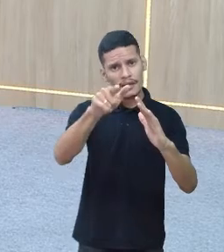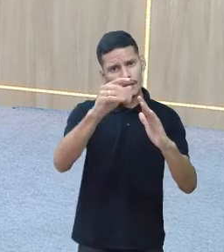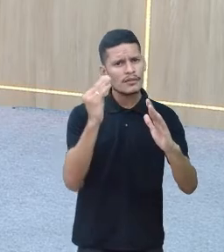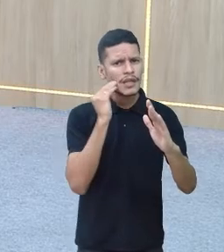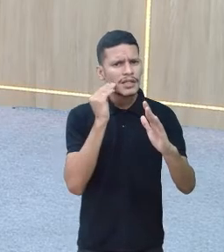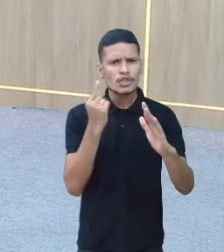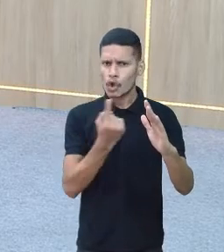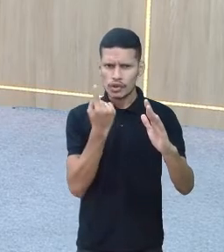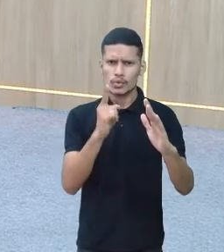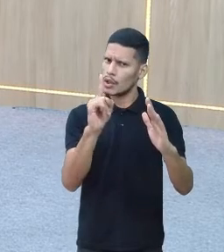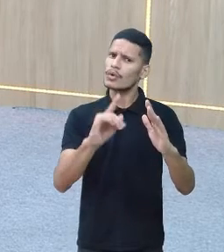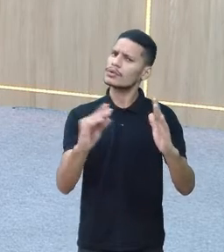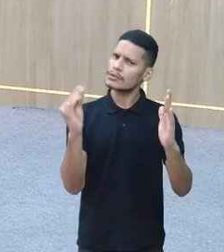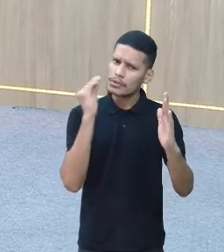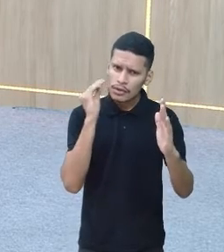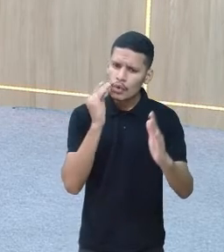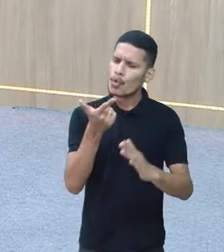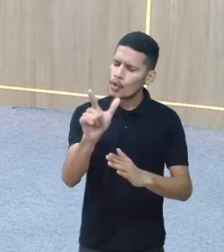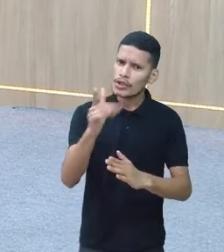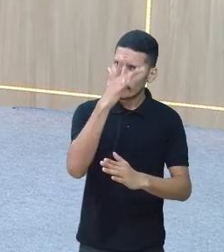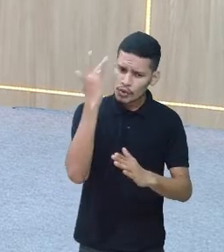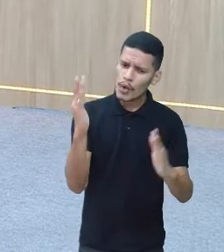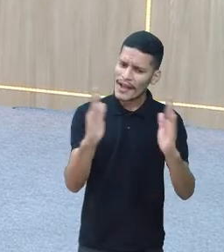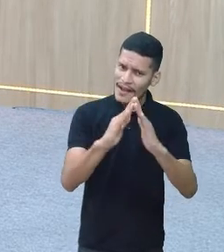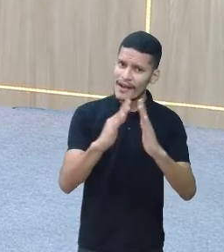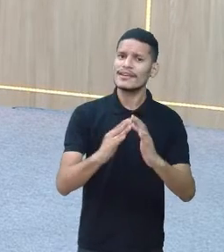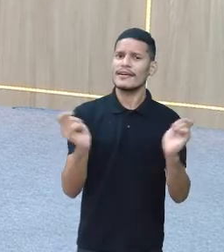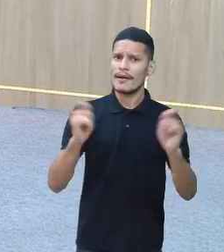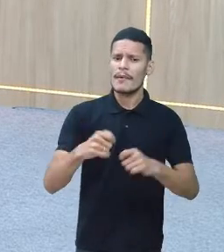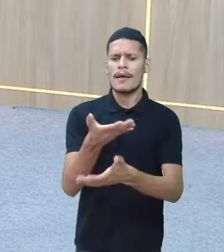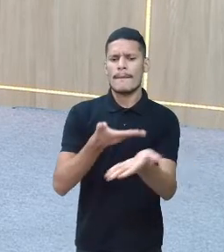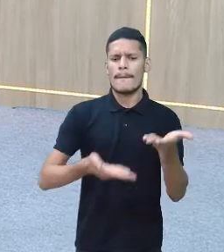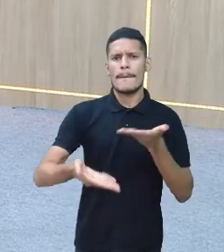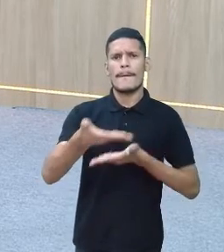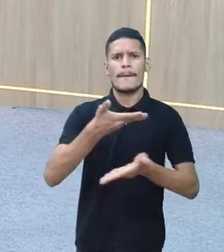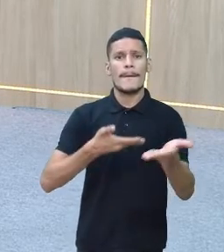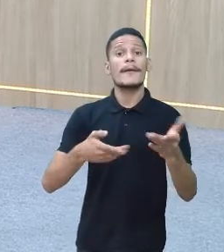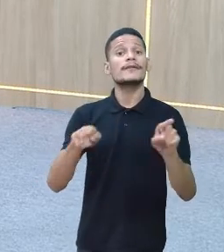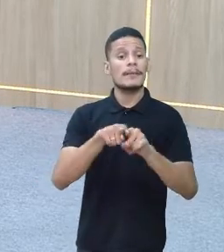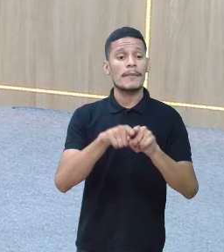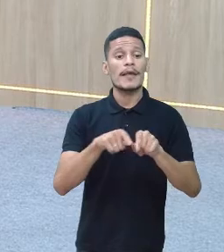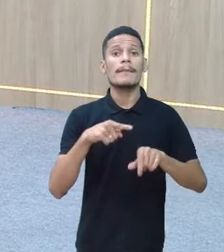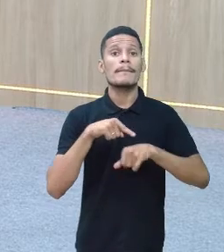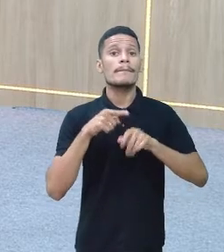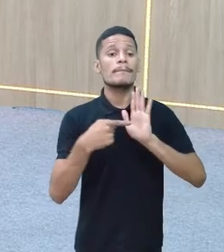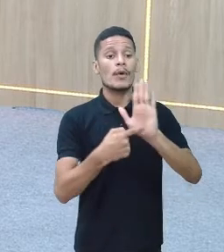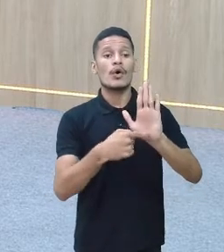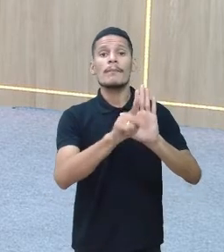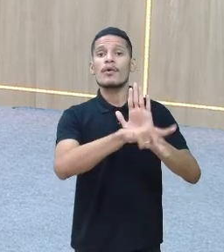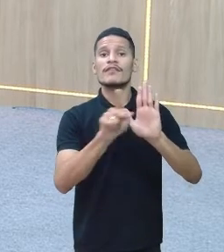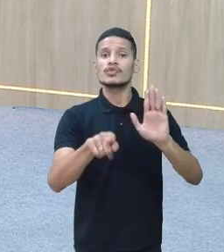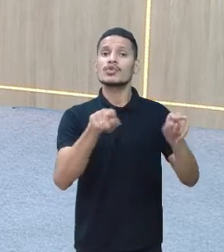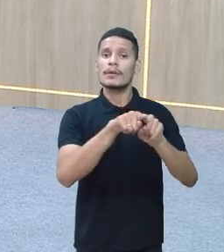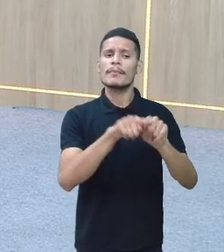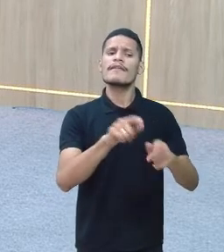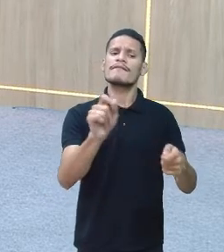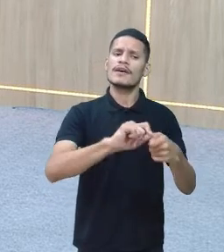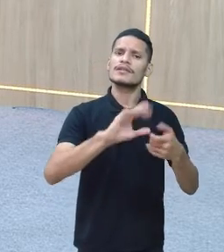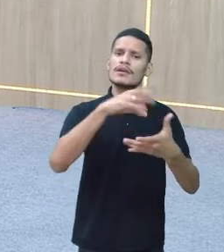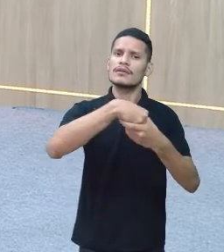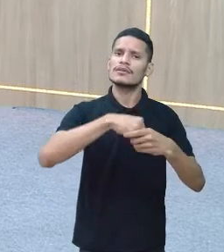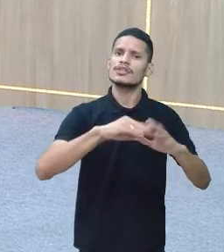tentem sozinhos, óbvio. Alguém na casa de vocês, indiquem para o professor de vocês, para fazer aí na